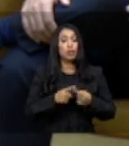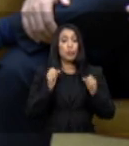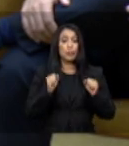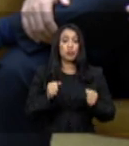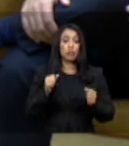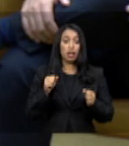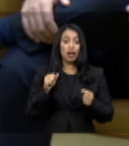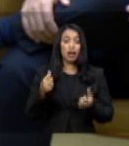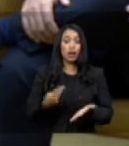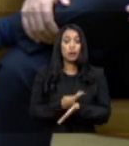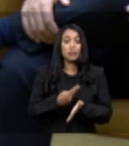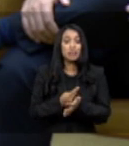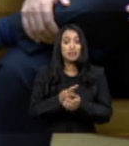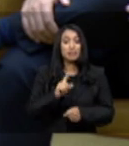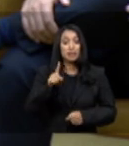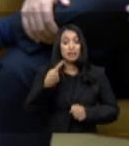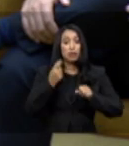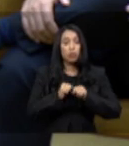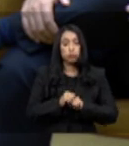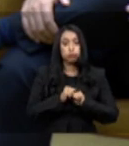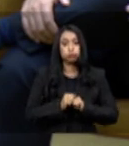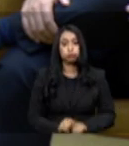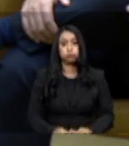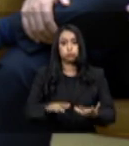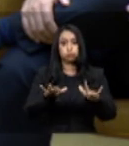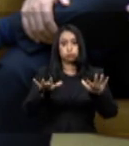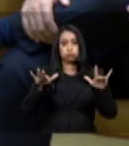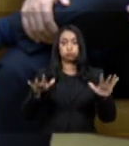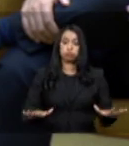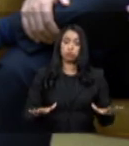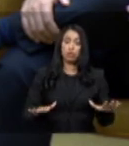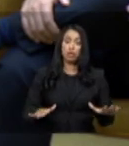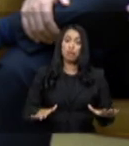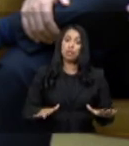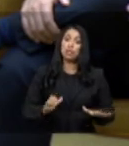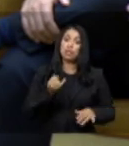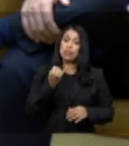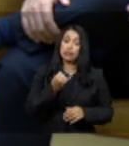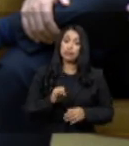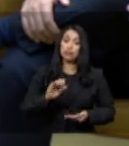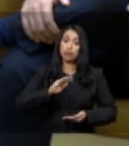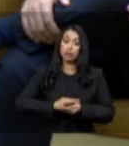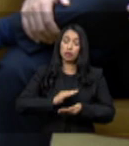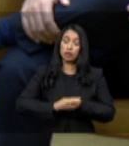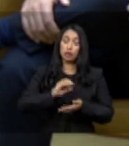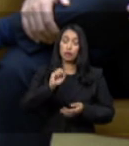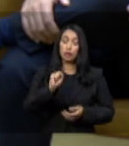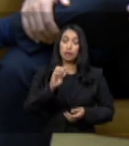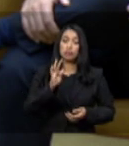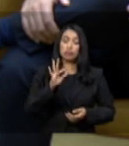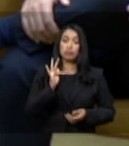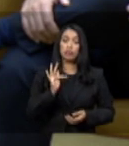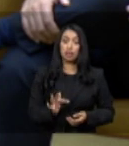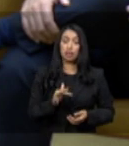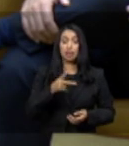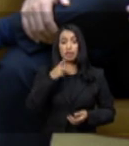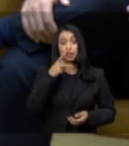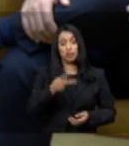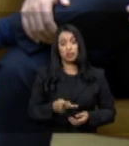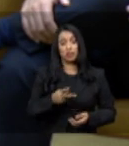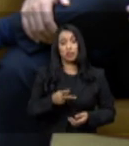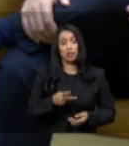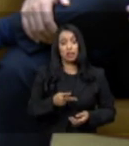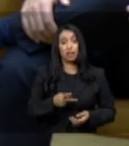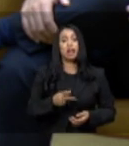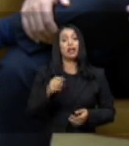para o social e demais entes federados a propósito de eventual pronunciamento do supremo tribunal federal neste sentido